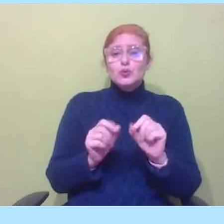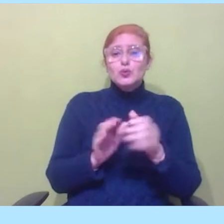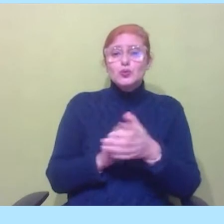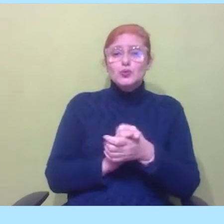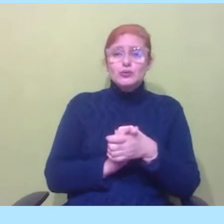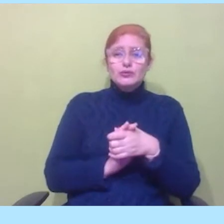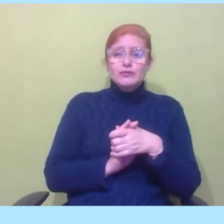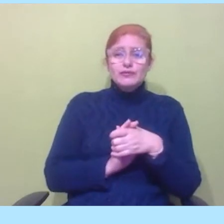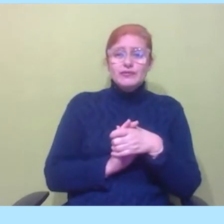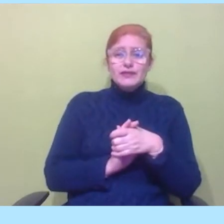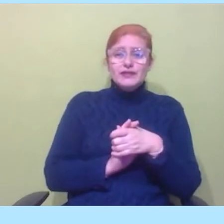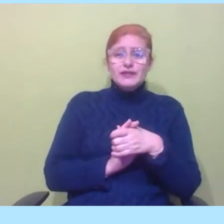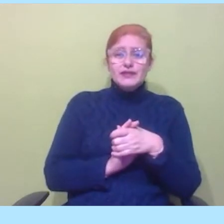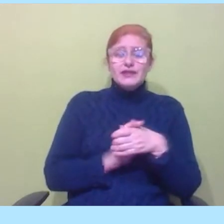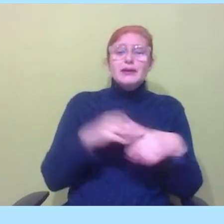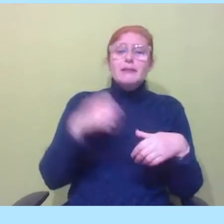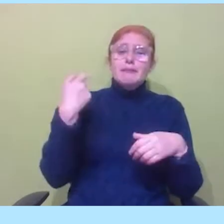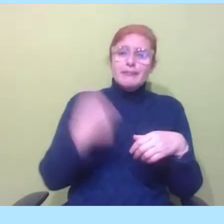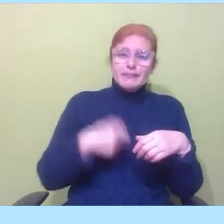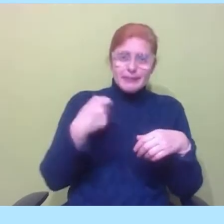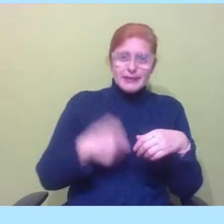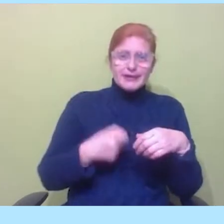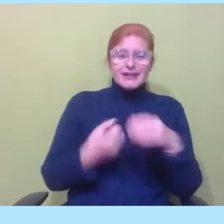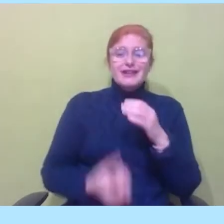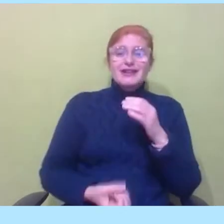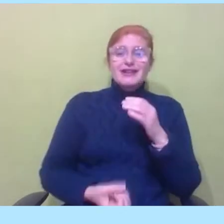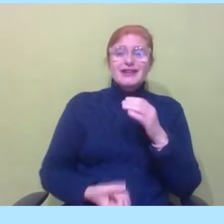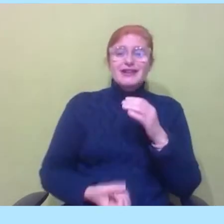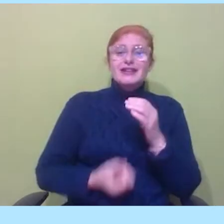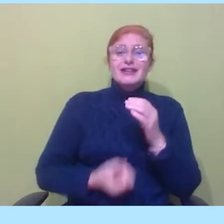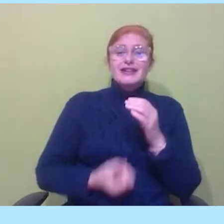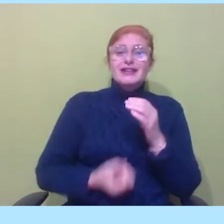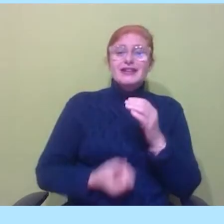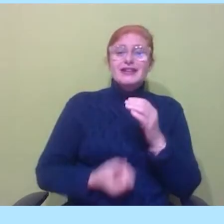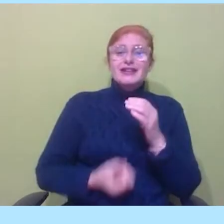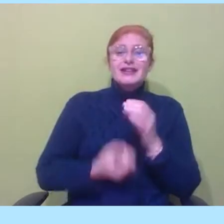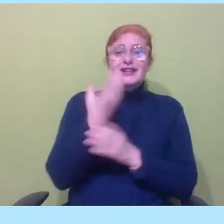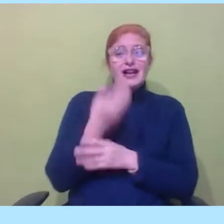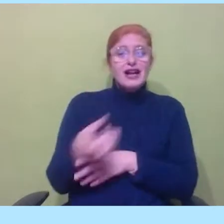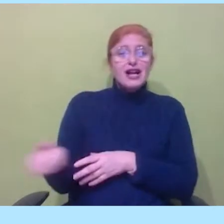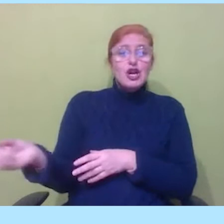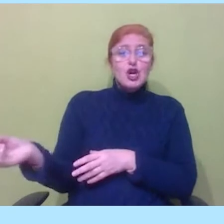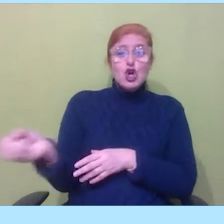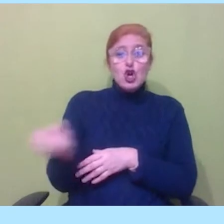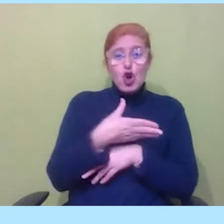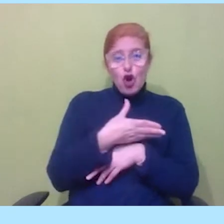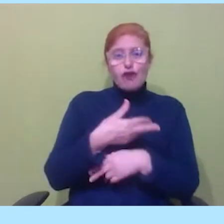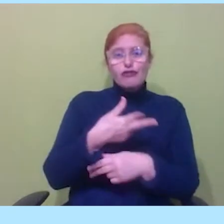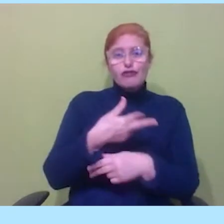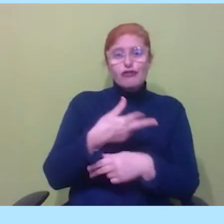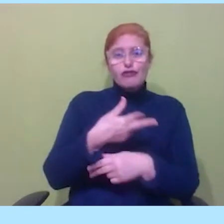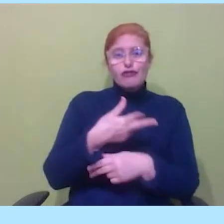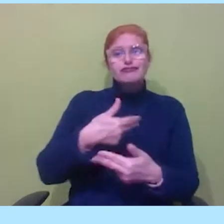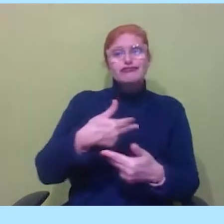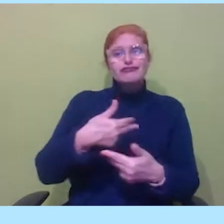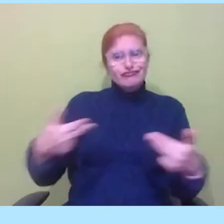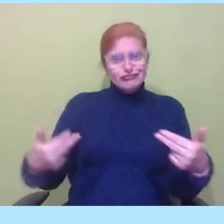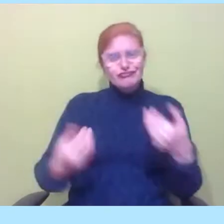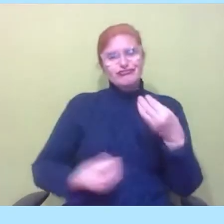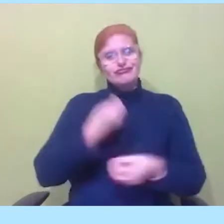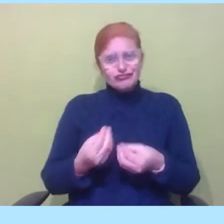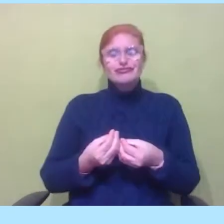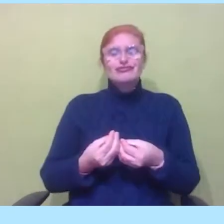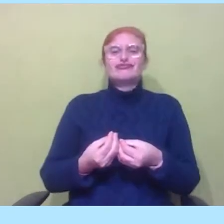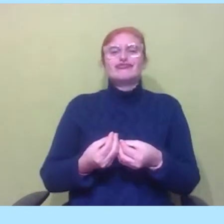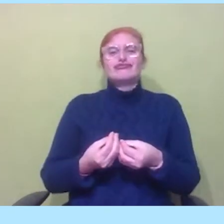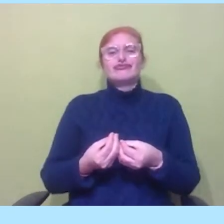se reinventar e aprender várias outras formas de lidar com isso, né? Não só no sentido de fazer as